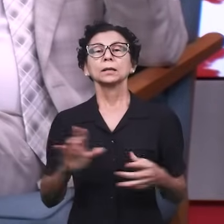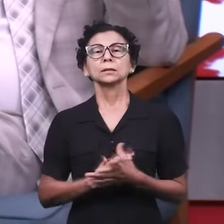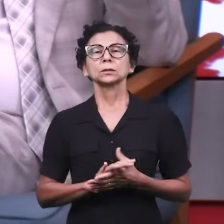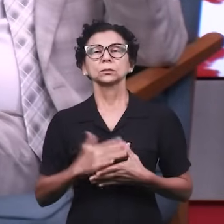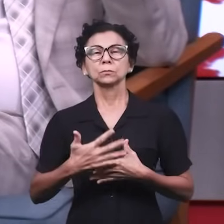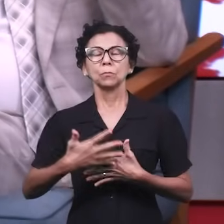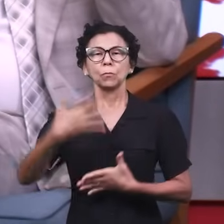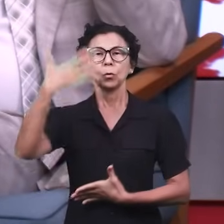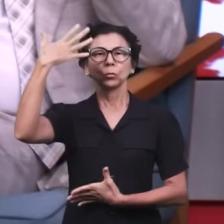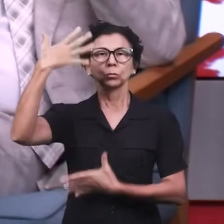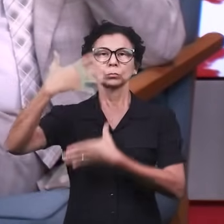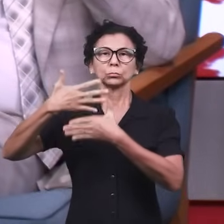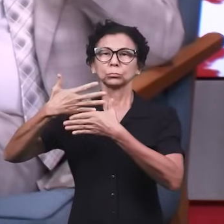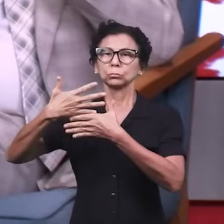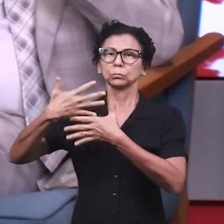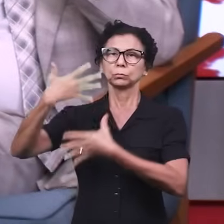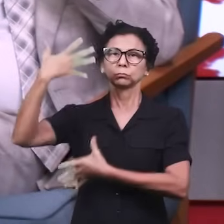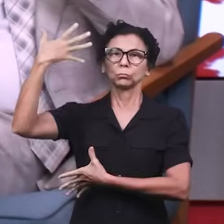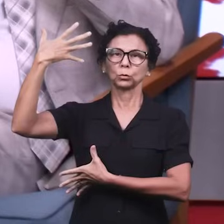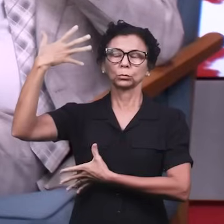muro que separava